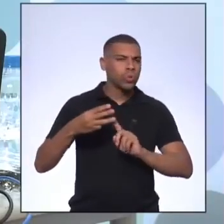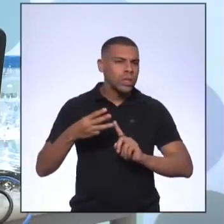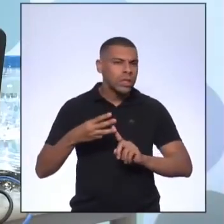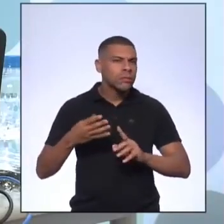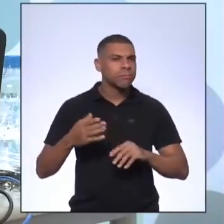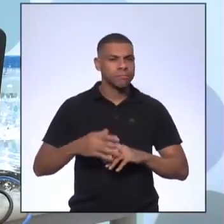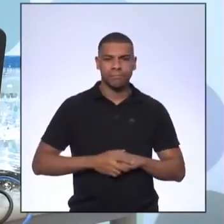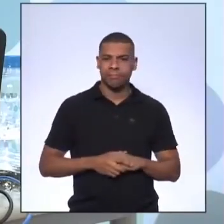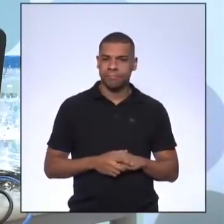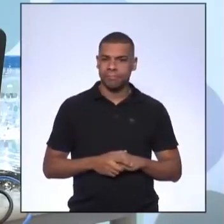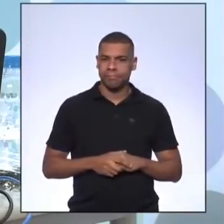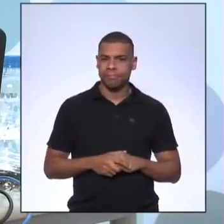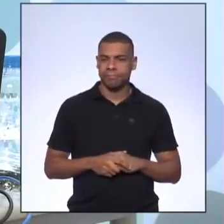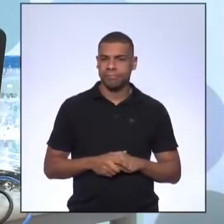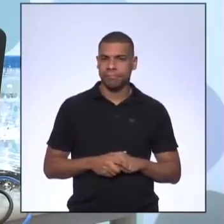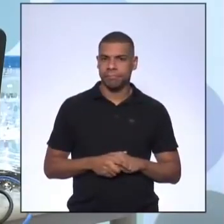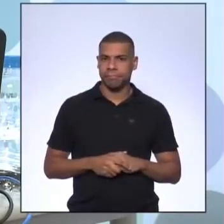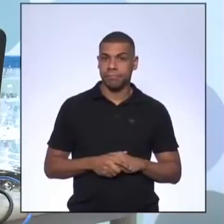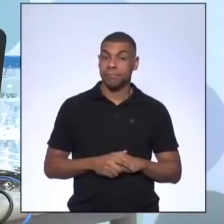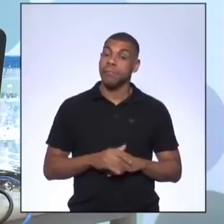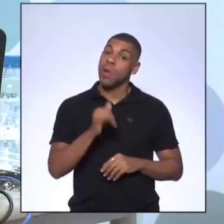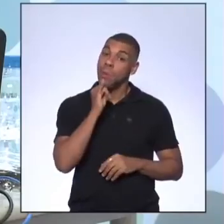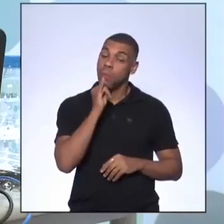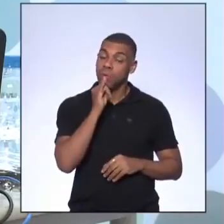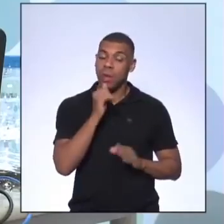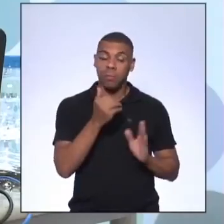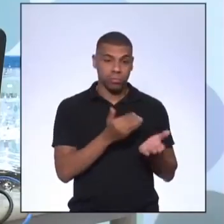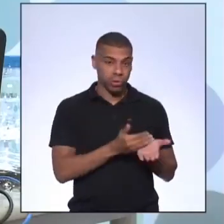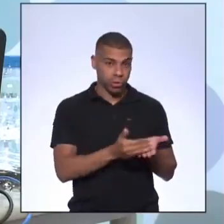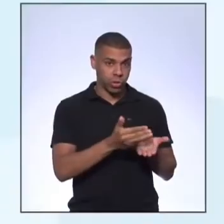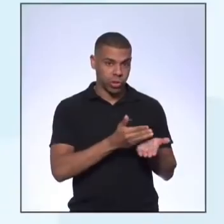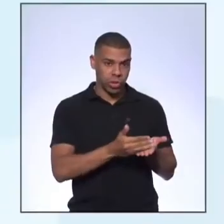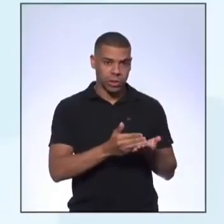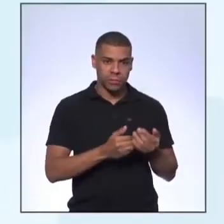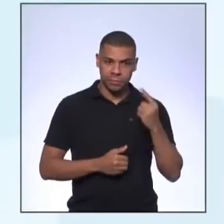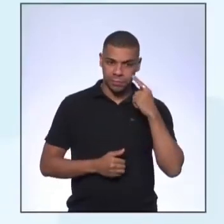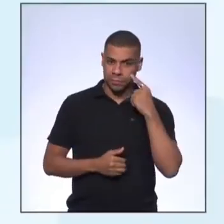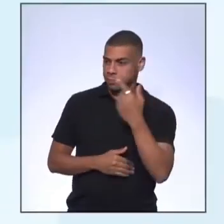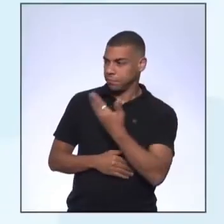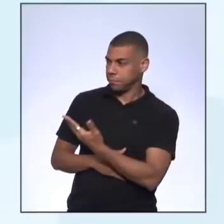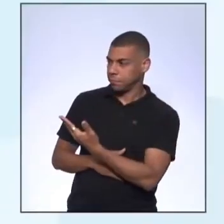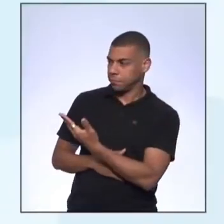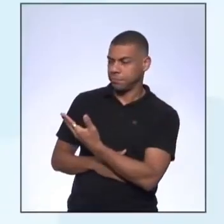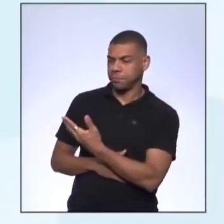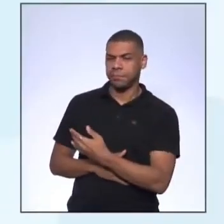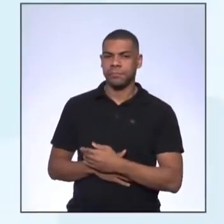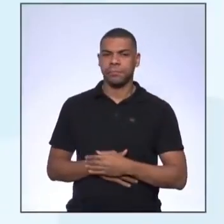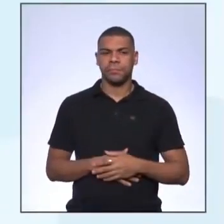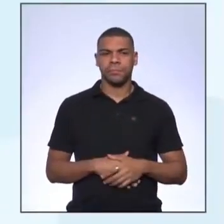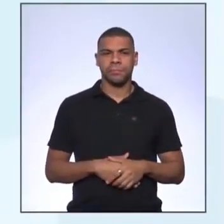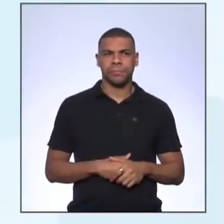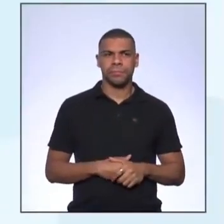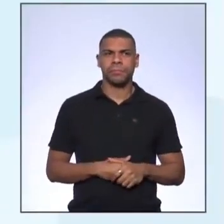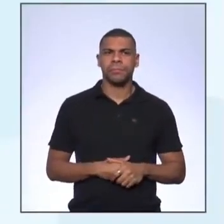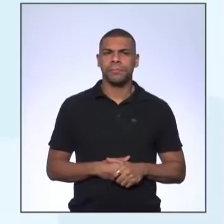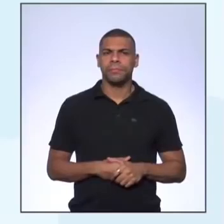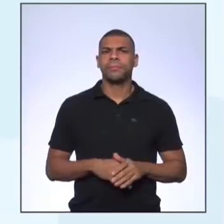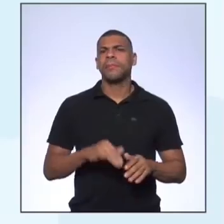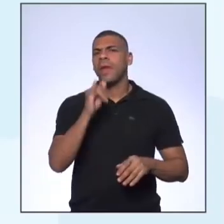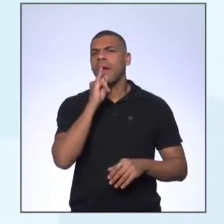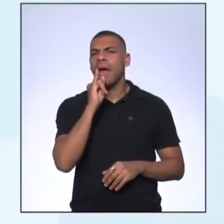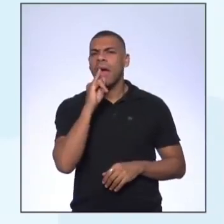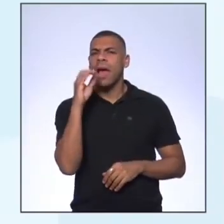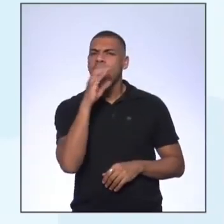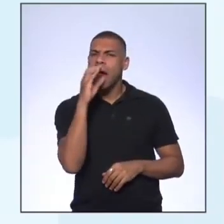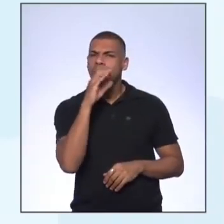Será que vai? Vamos lá. Exemplos de introdução. Você pode ler para mim, Mauro, por favor, o exemplo da introdução? Antes, só uma coisa. A professora